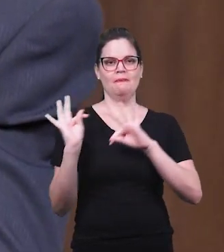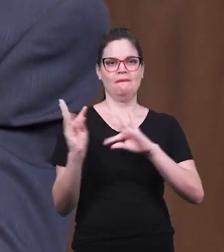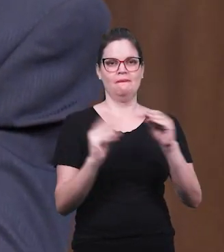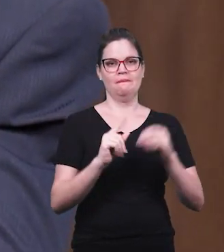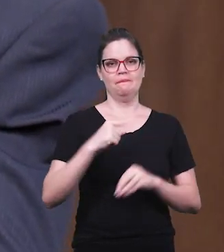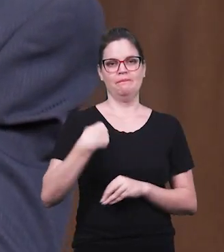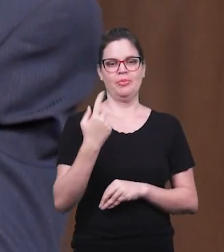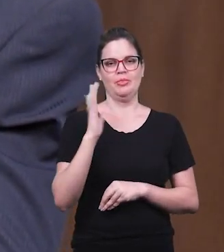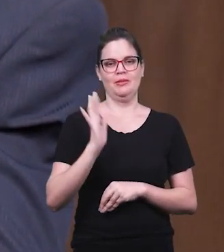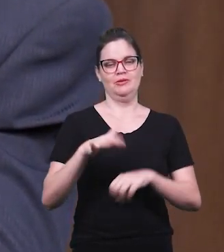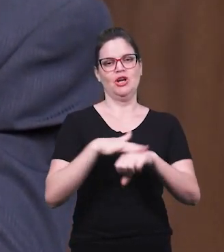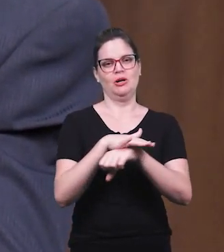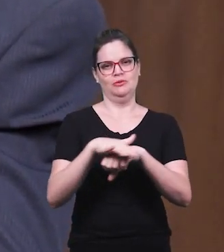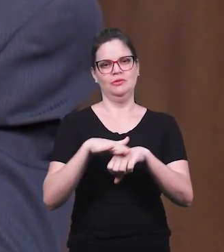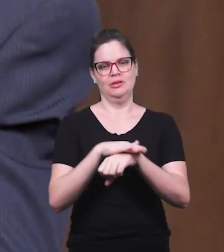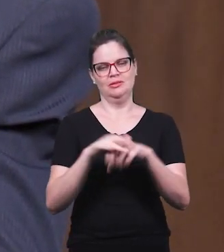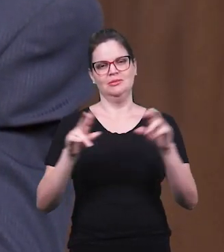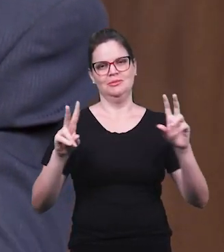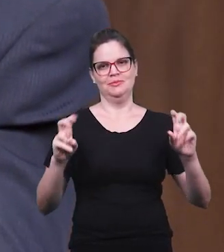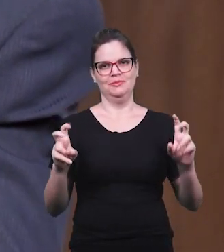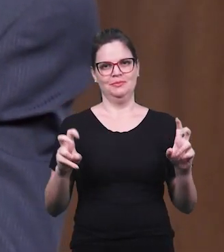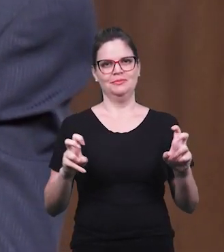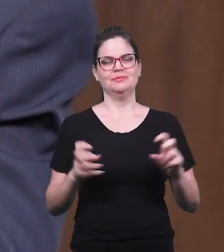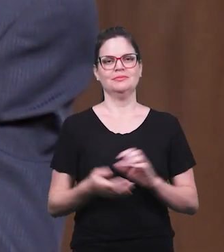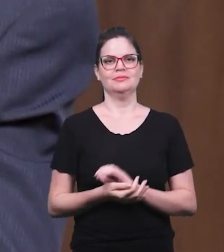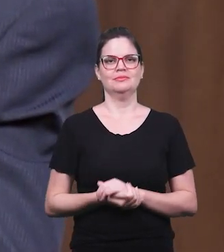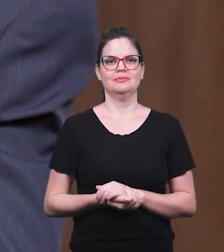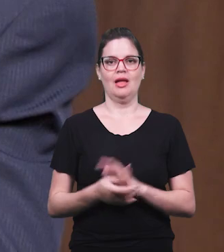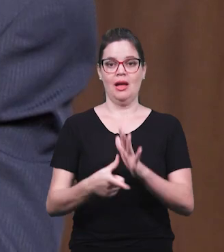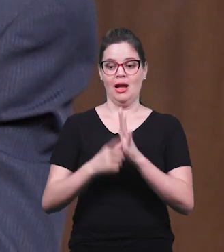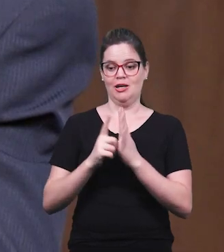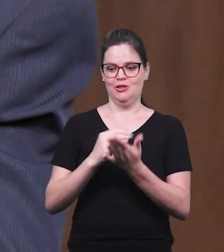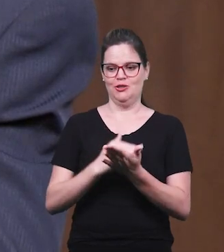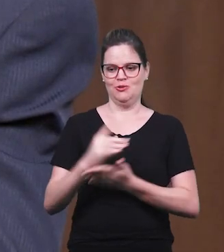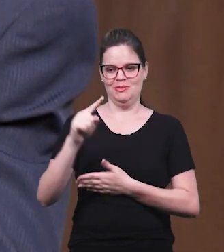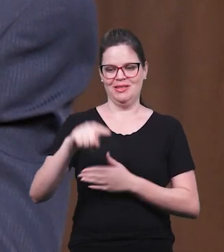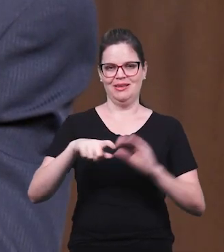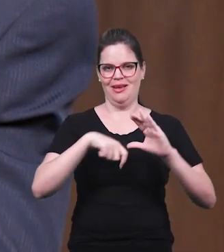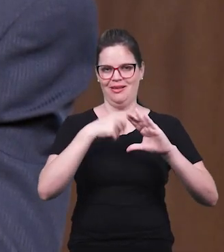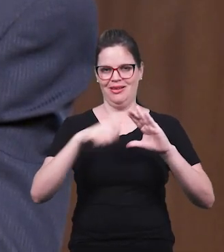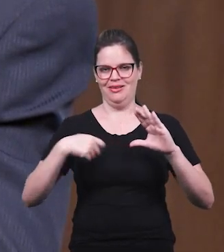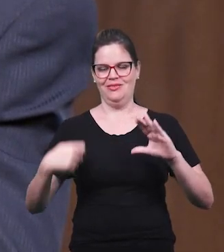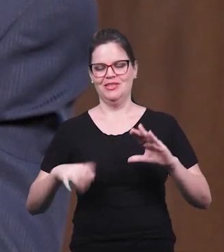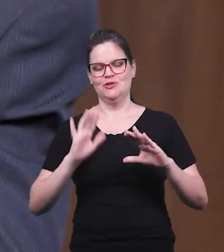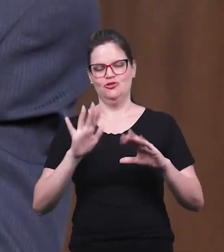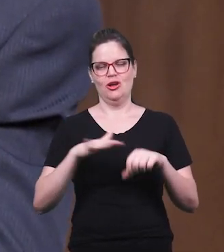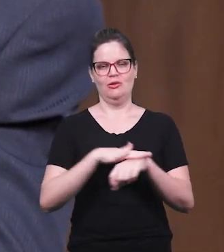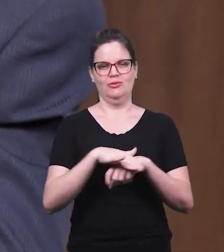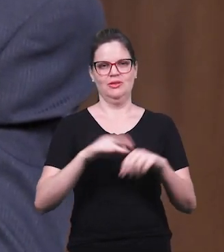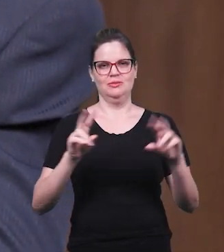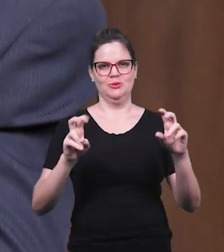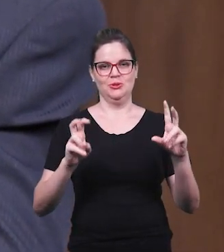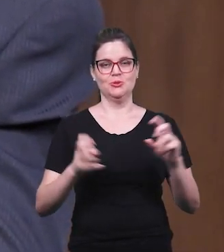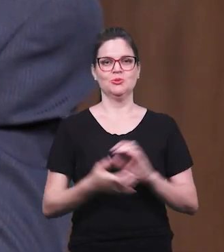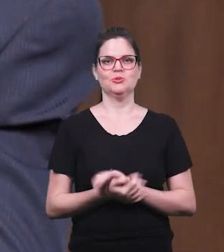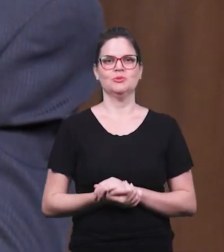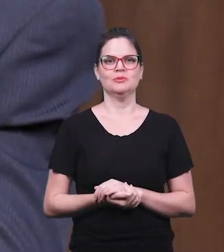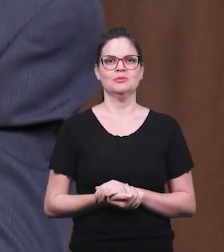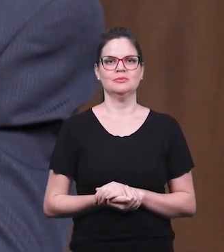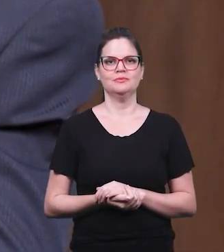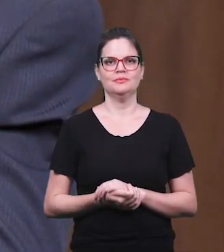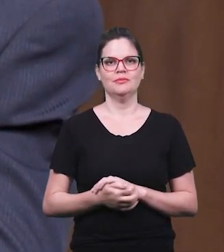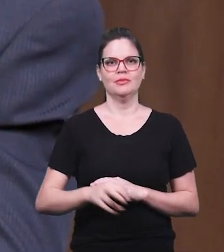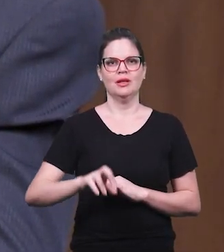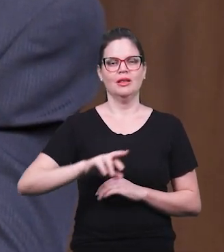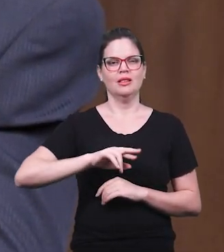até conversamos um pouco, né, antes de iniciarmos aqui a gravação do programa, não foi apenas